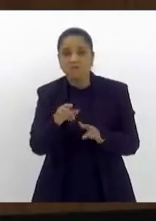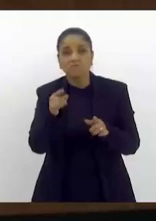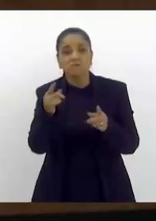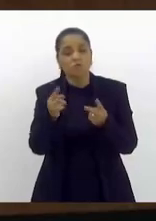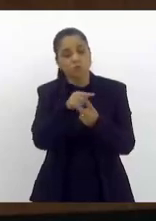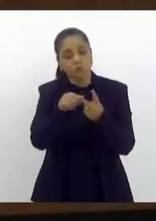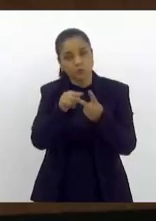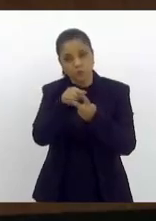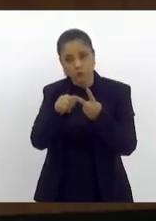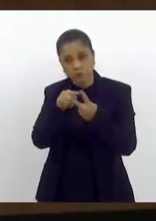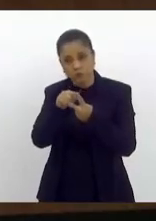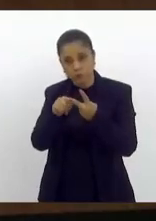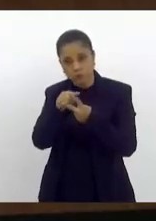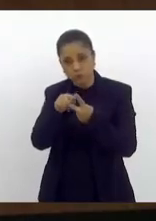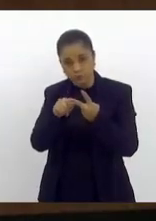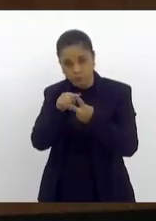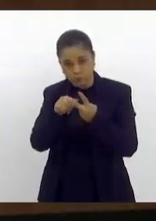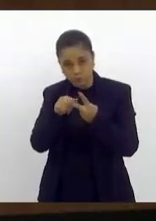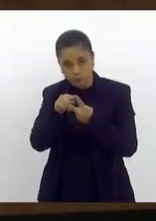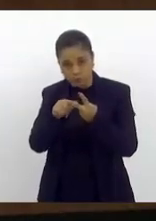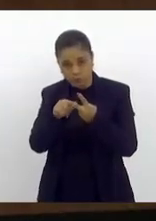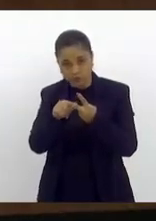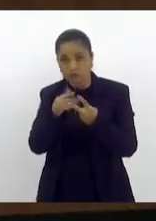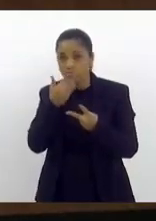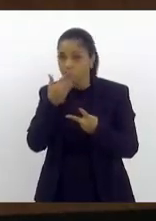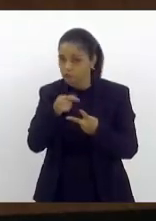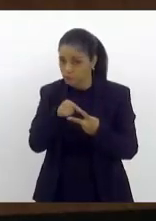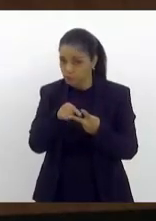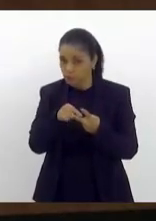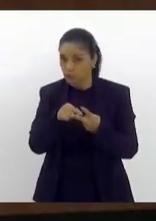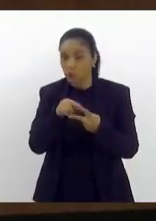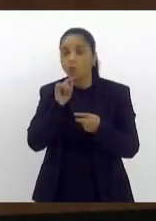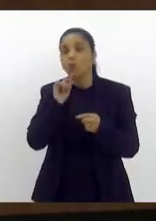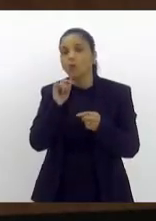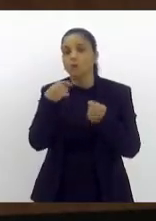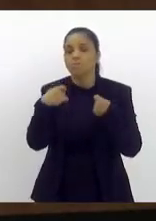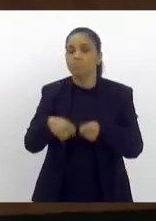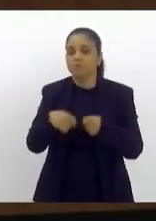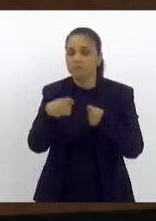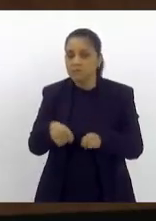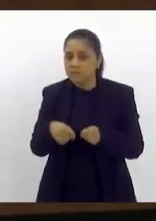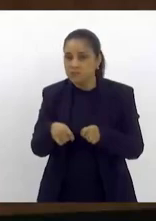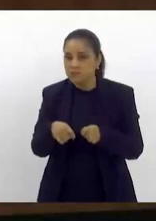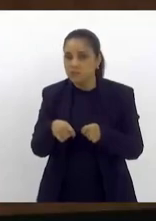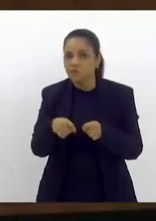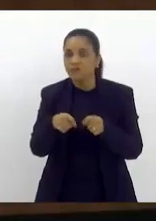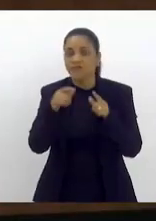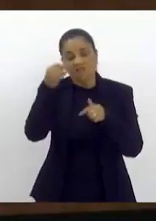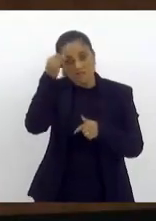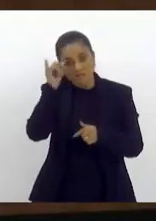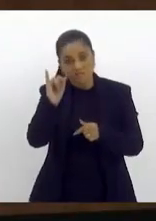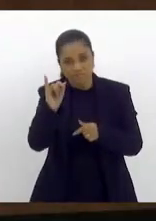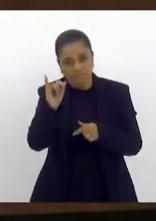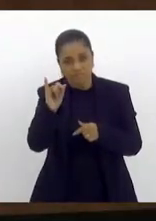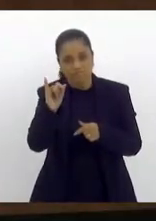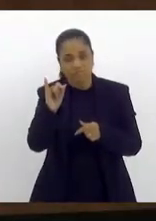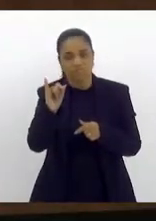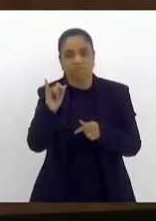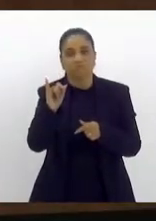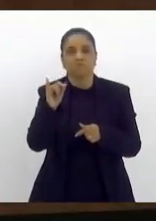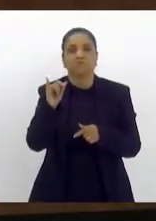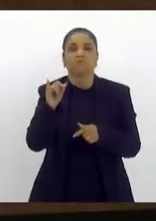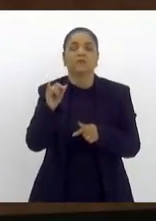dois aspectos. Começar agora, o que eu preciso fazer para inibir e reprimir esta